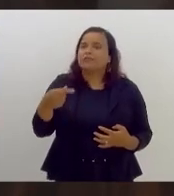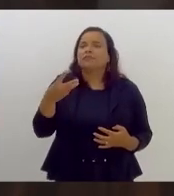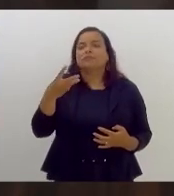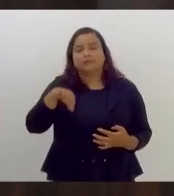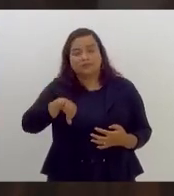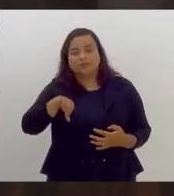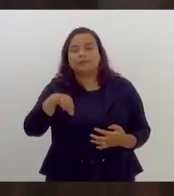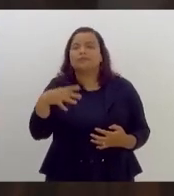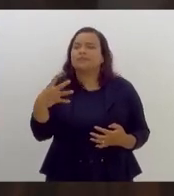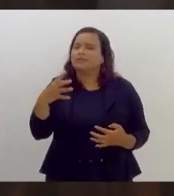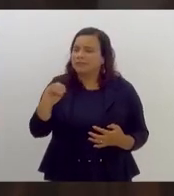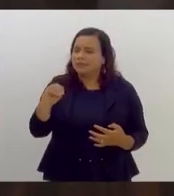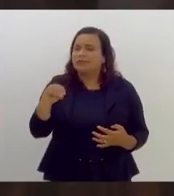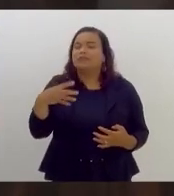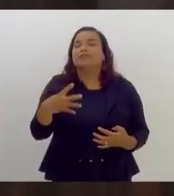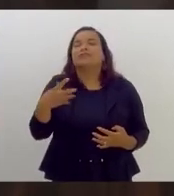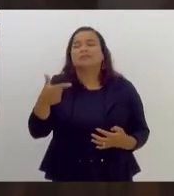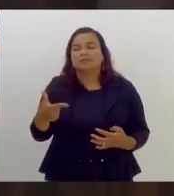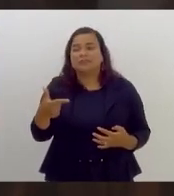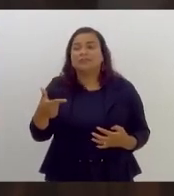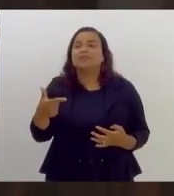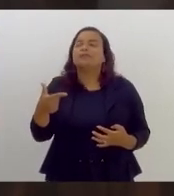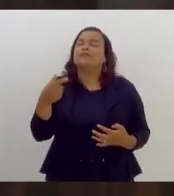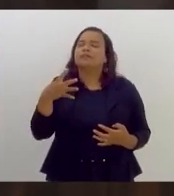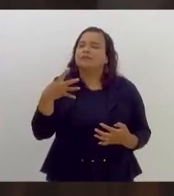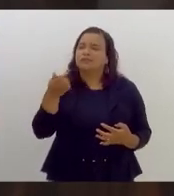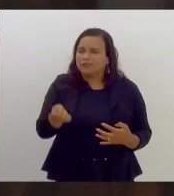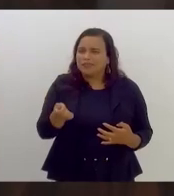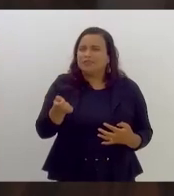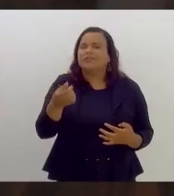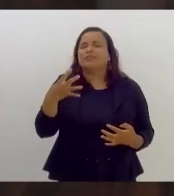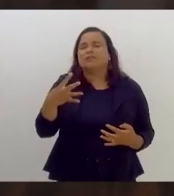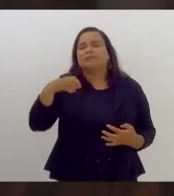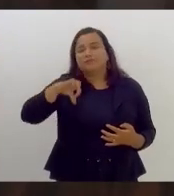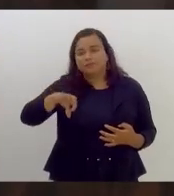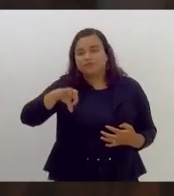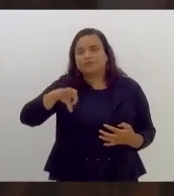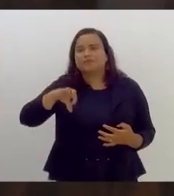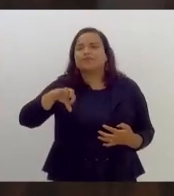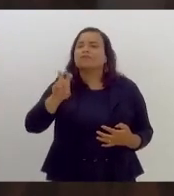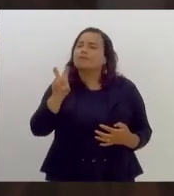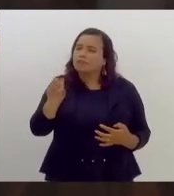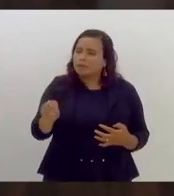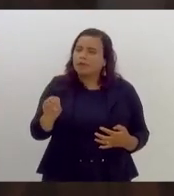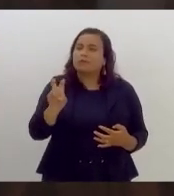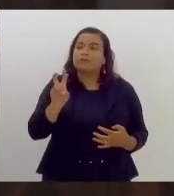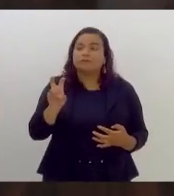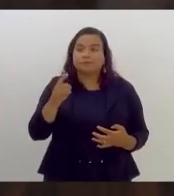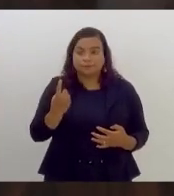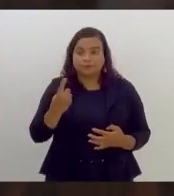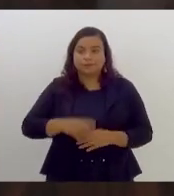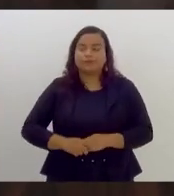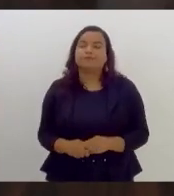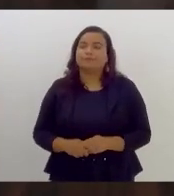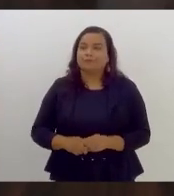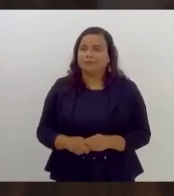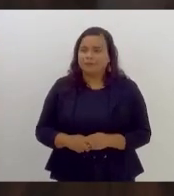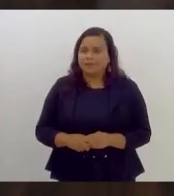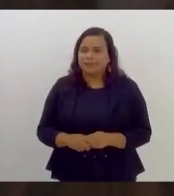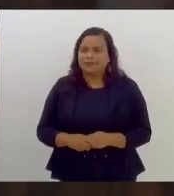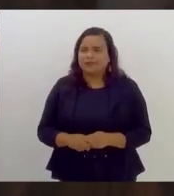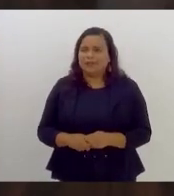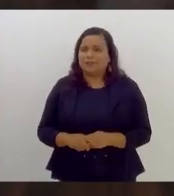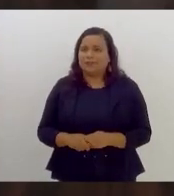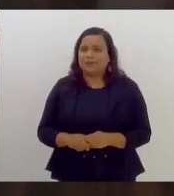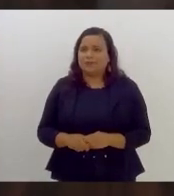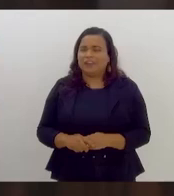39º, 40º, 42º, 46º, 49º, 50º e 51º, ok? Então,